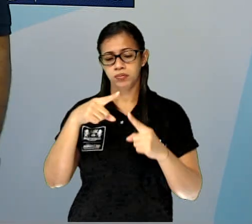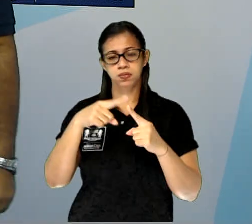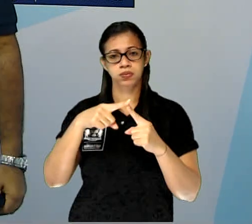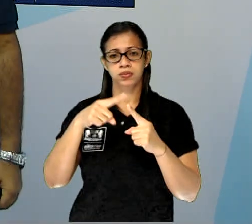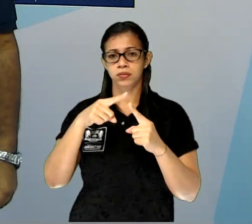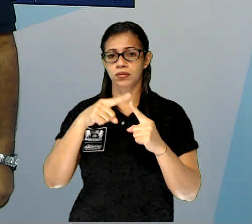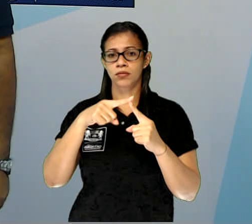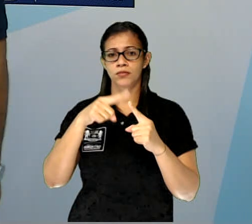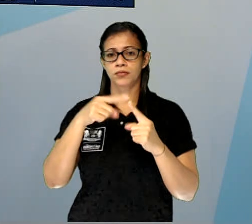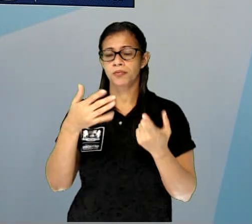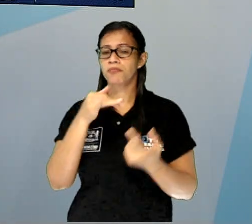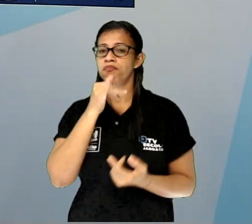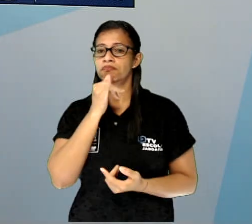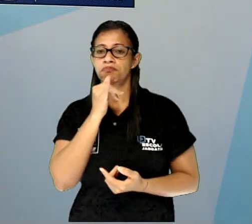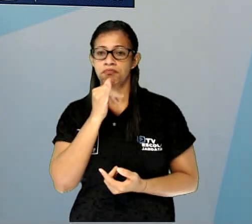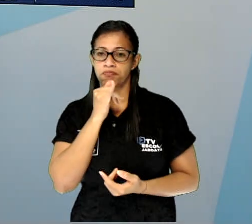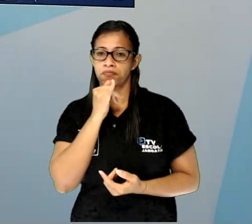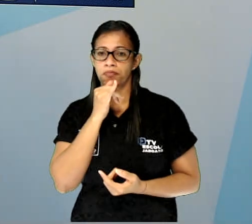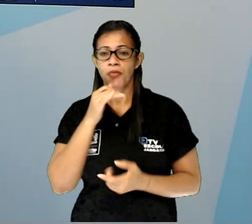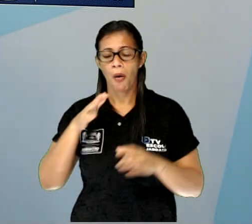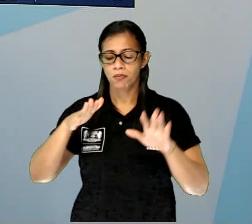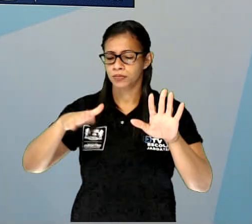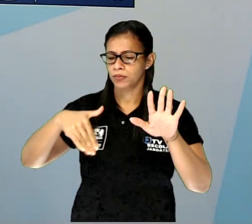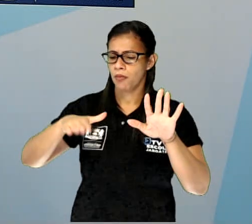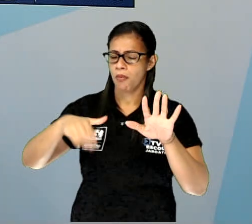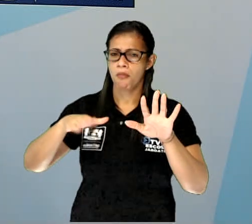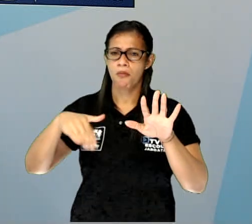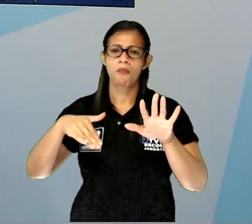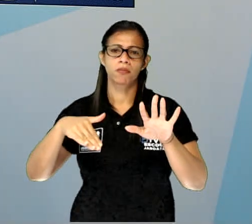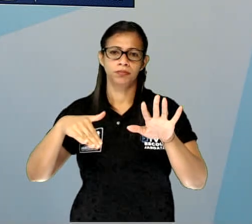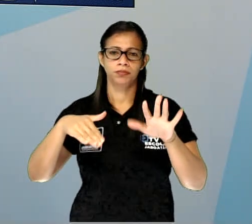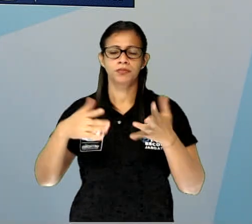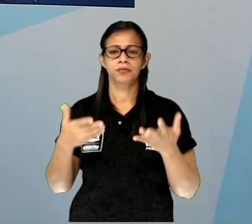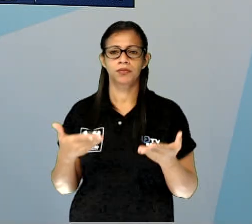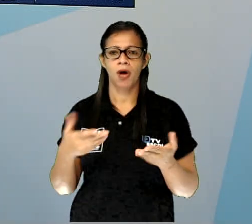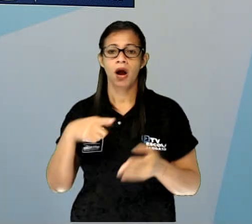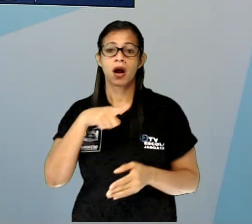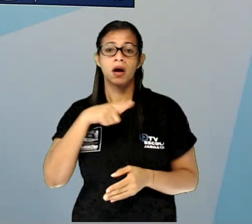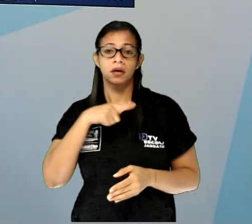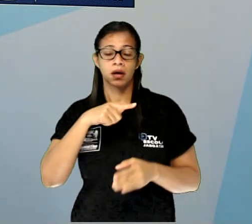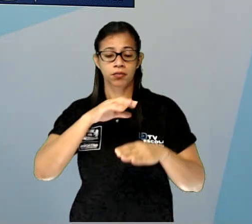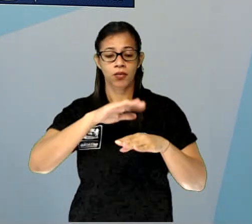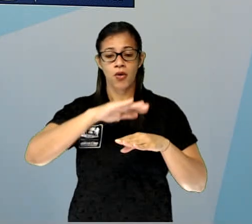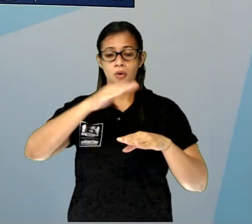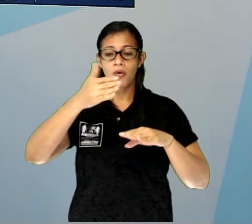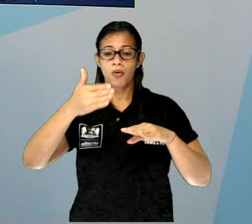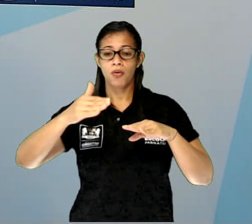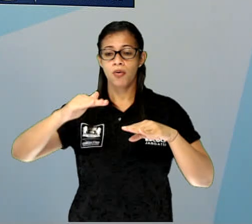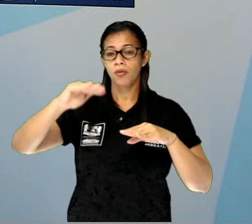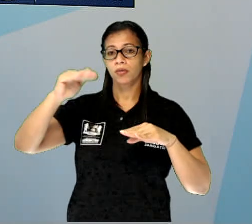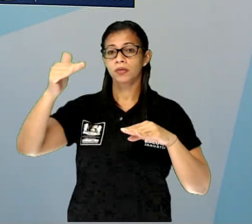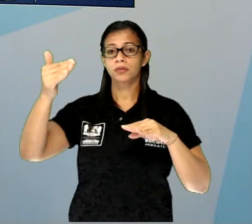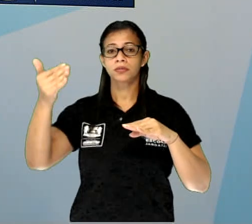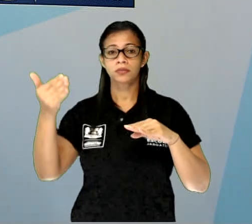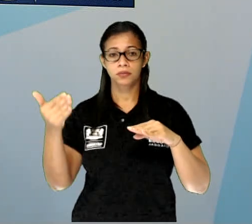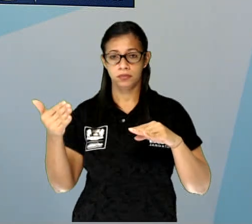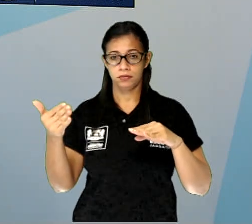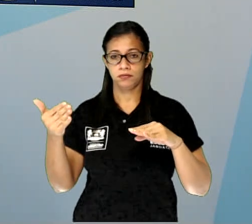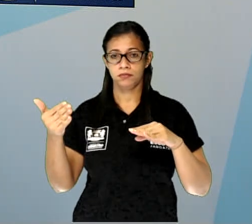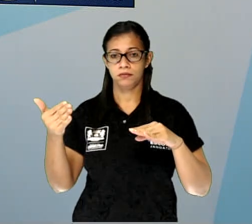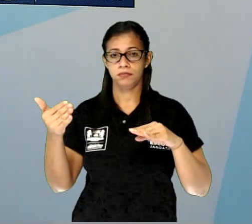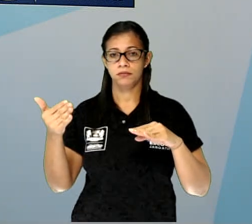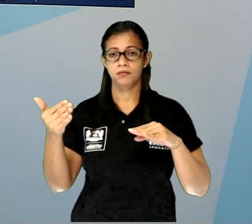vai tomar o seu banho de mar, que você vai ver rochas paralelo à costa. Aqueles ali são chamados